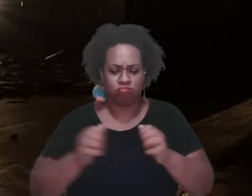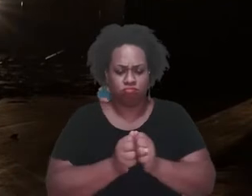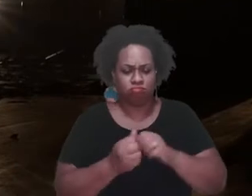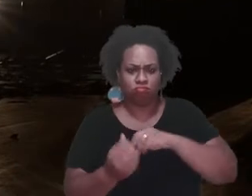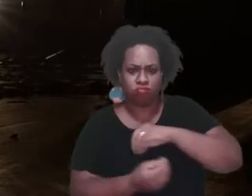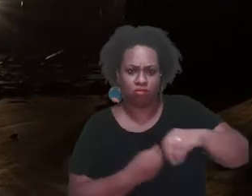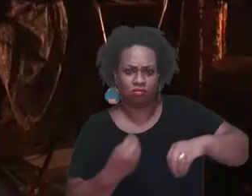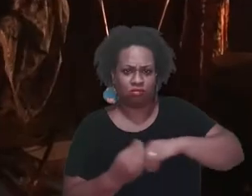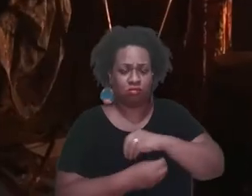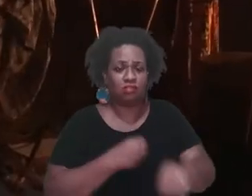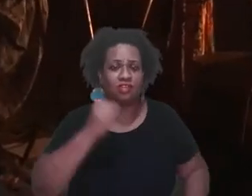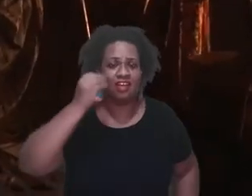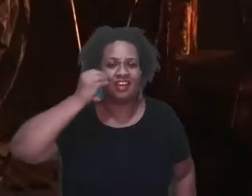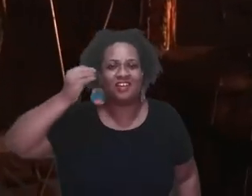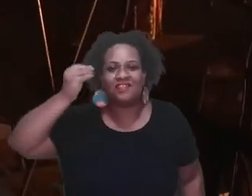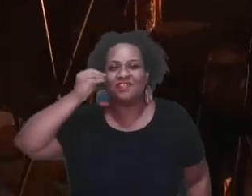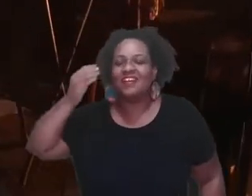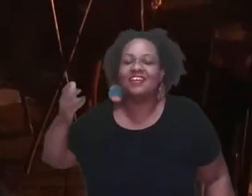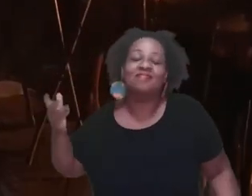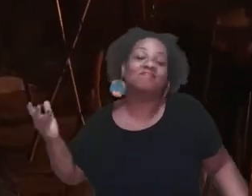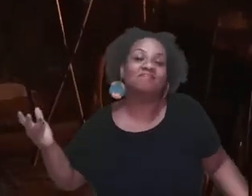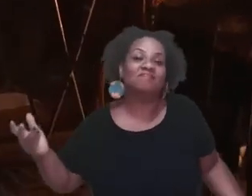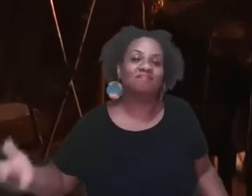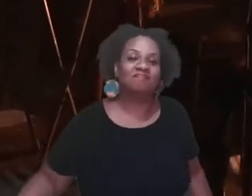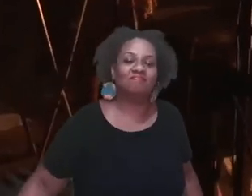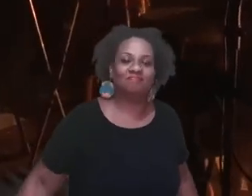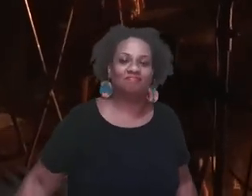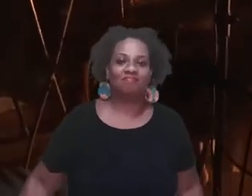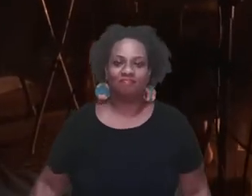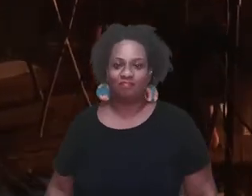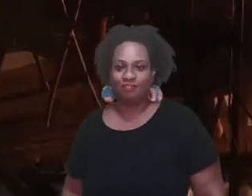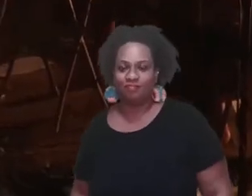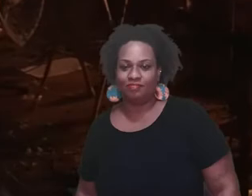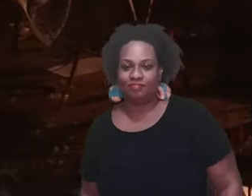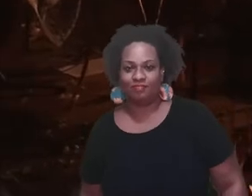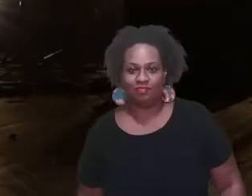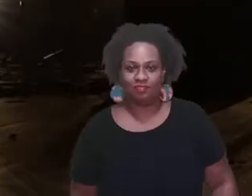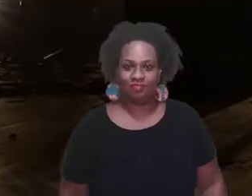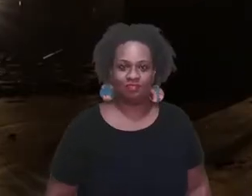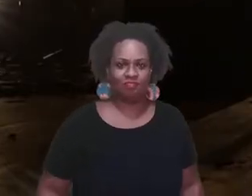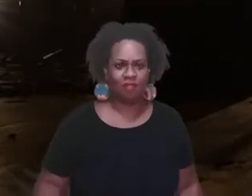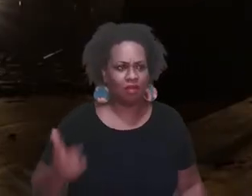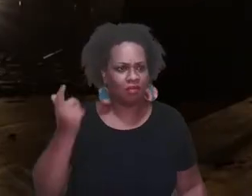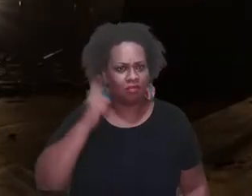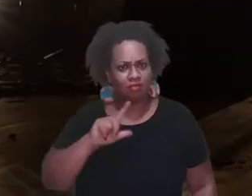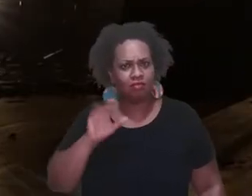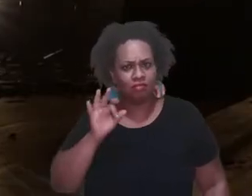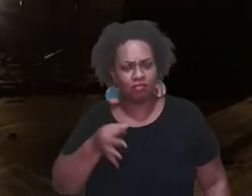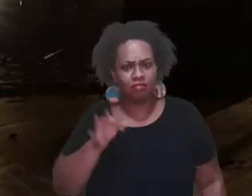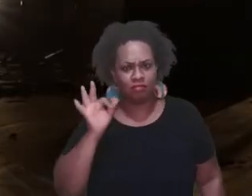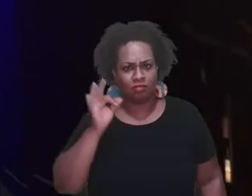bebendo vida resolvida capoeira não vou para ver se dá mas não é que